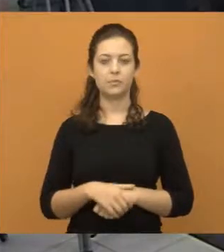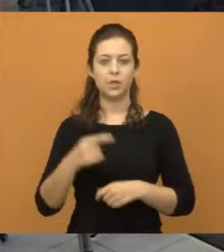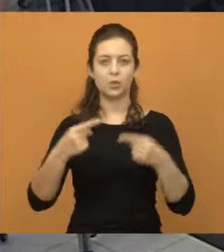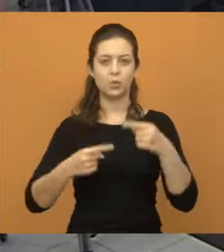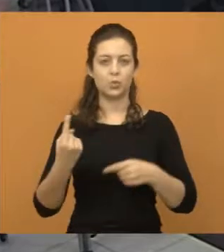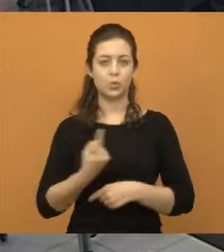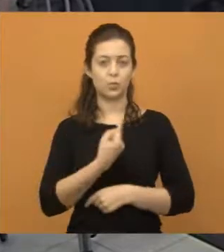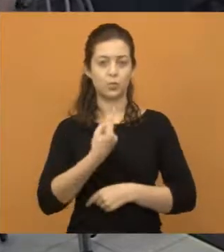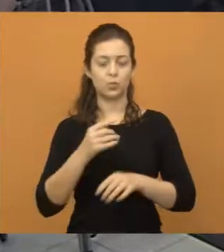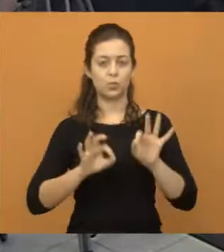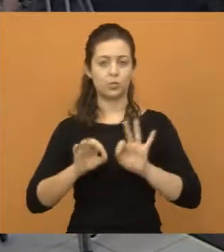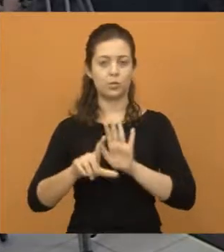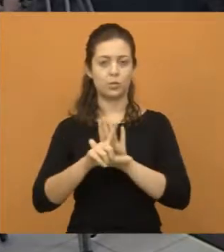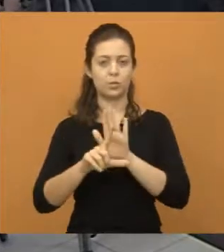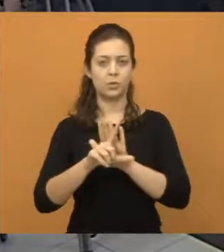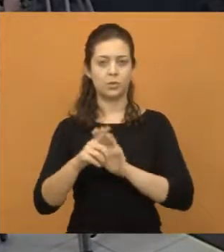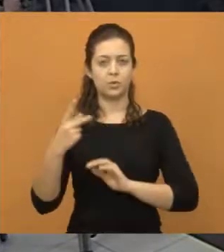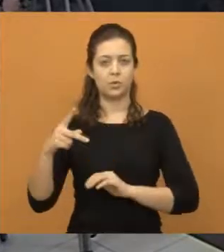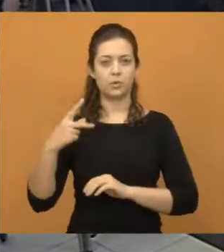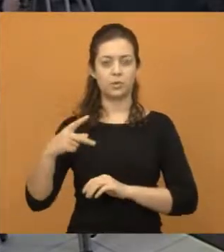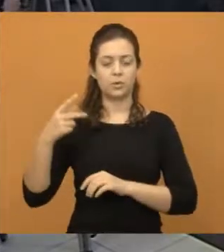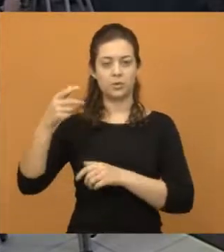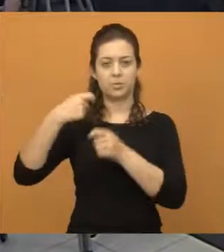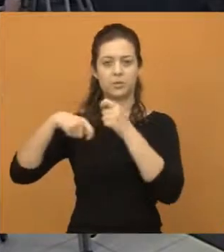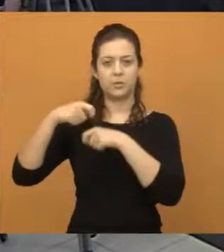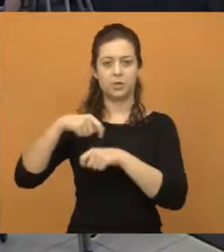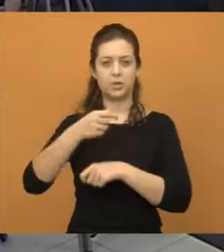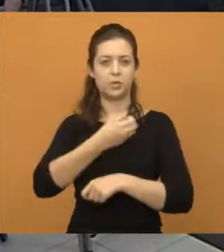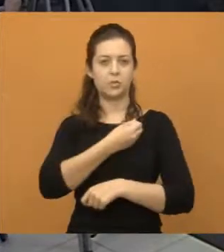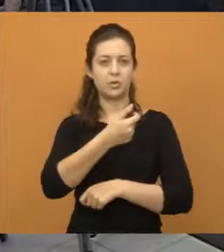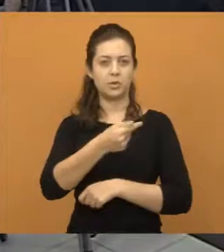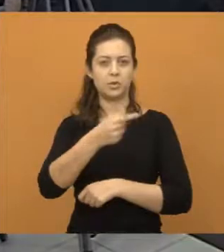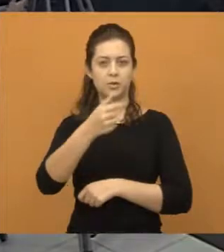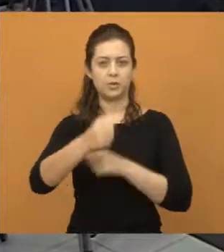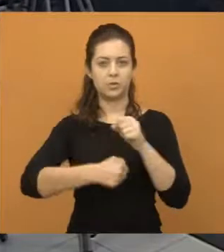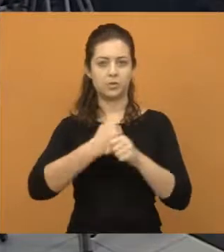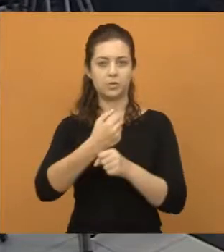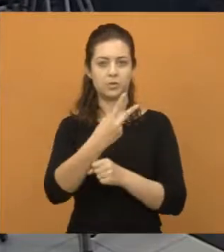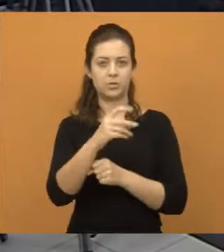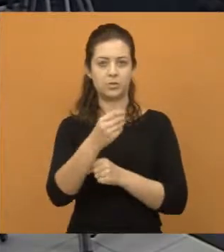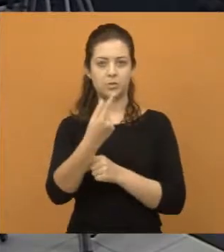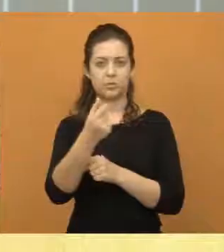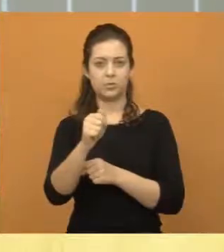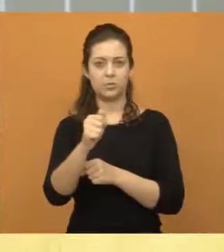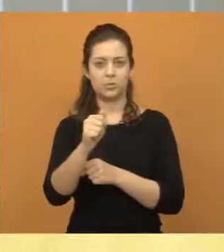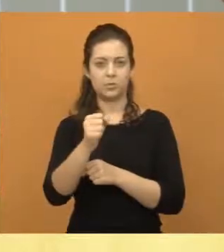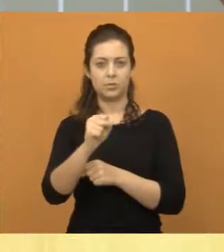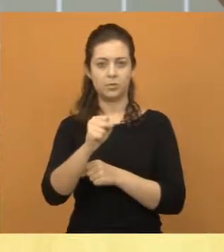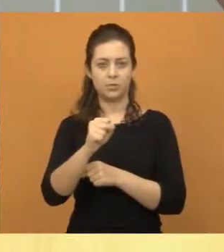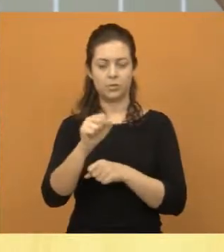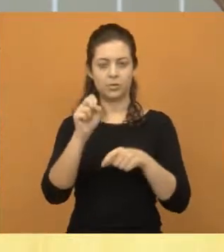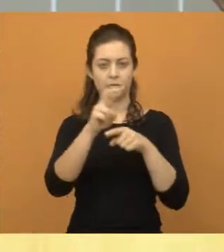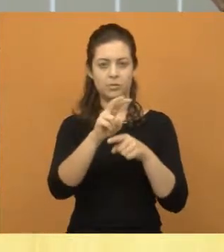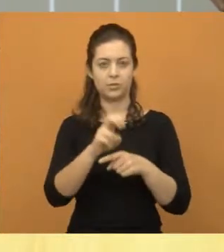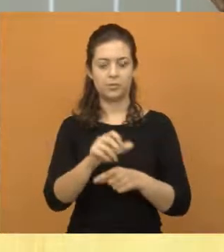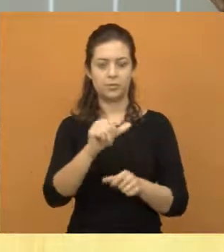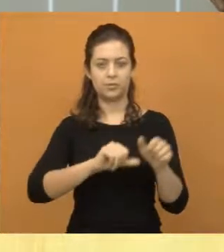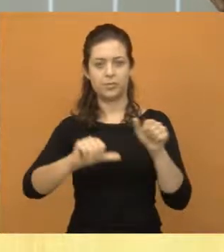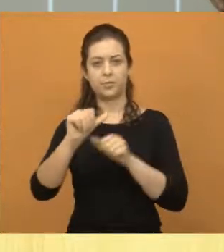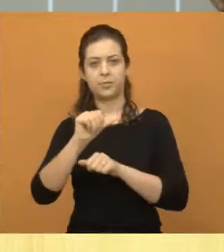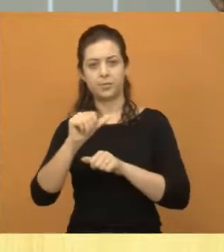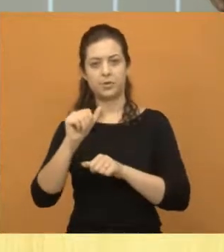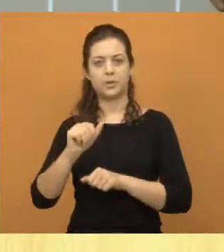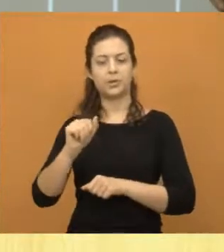Discussão única do projeto de lei do Executivo número 7 de 2018, altera a lotação dos cargos dos servidores do